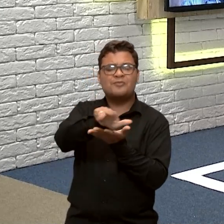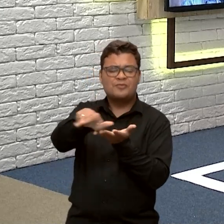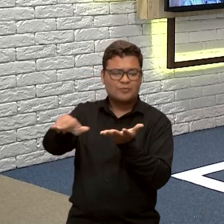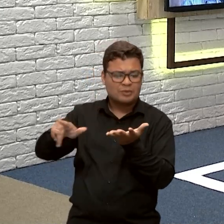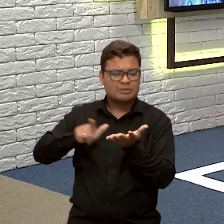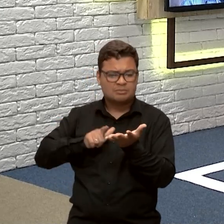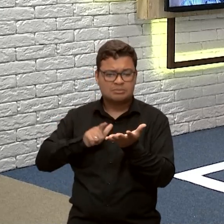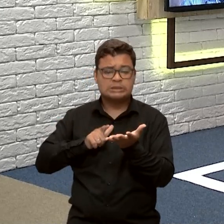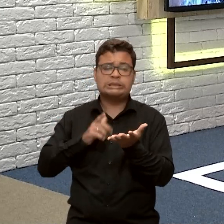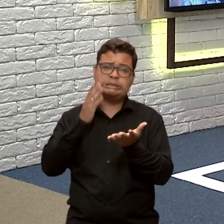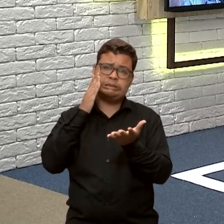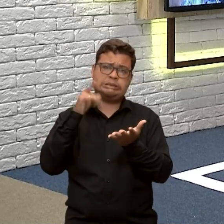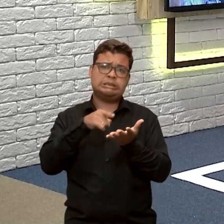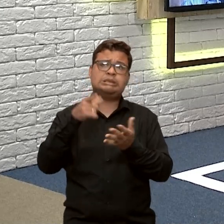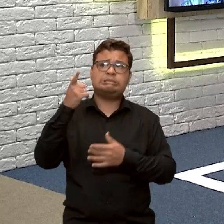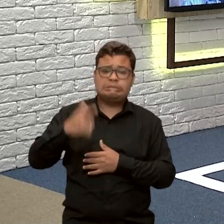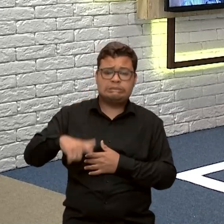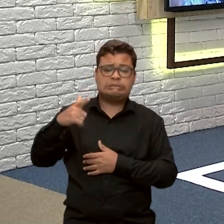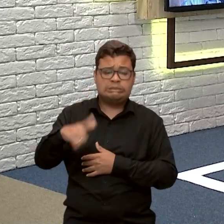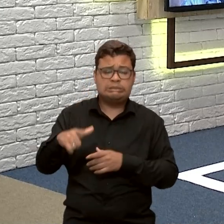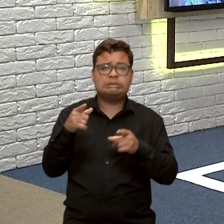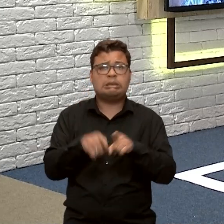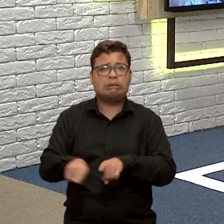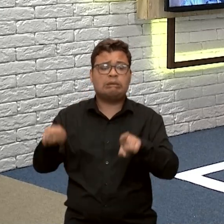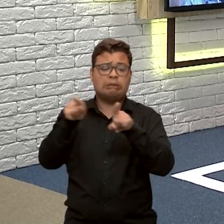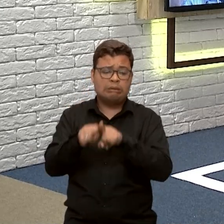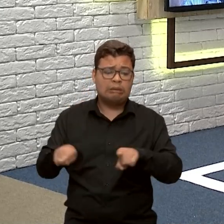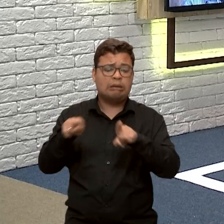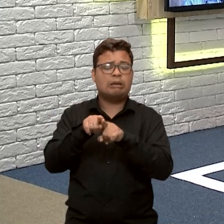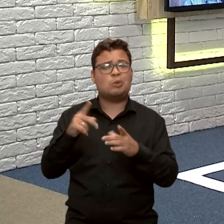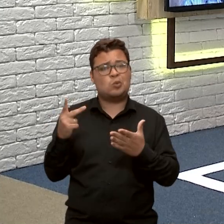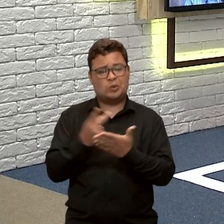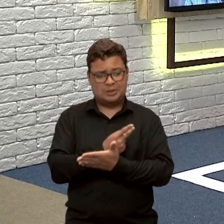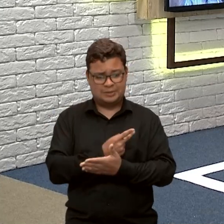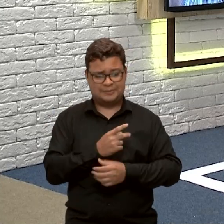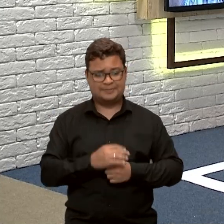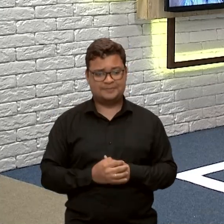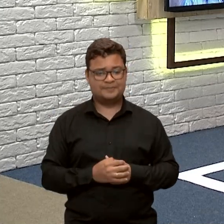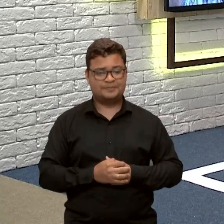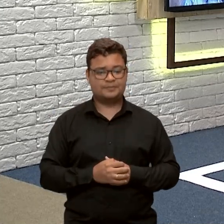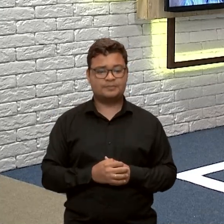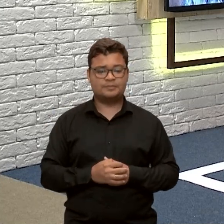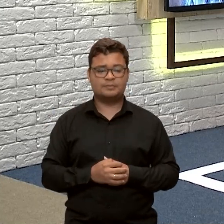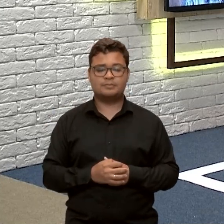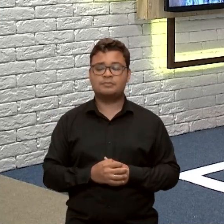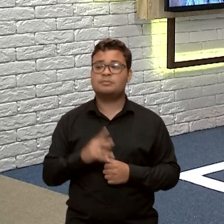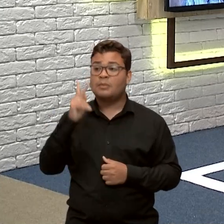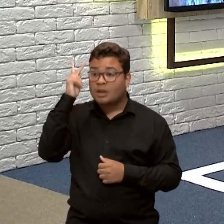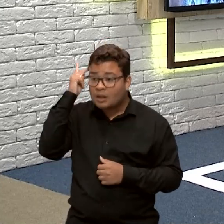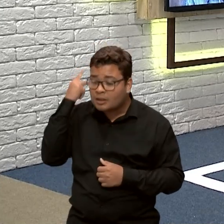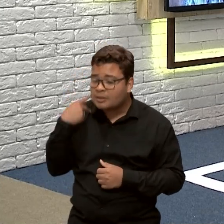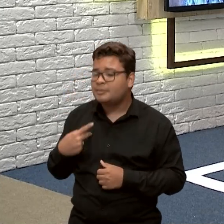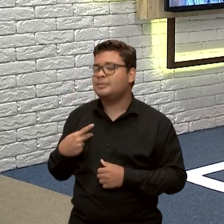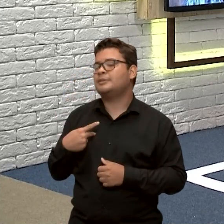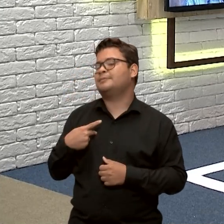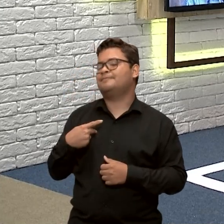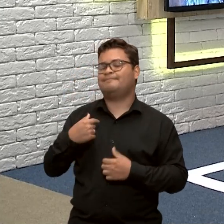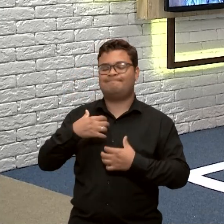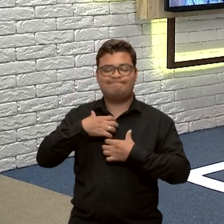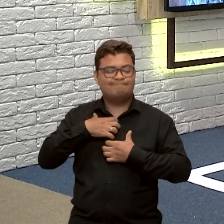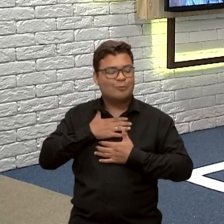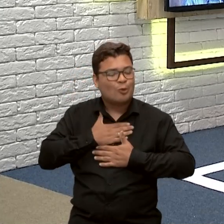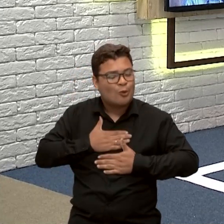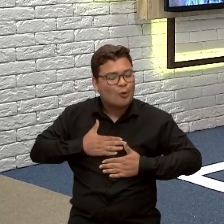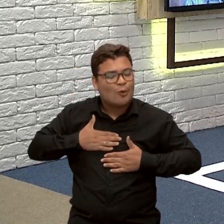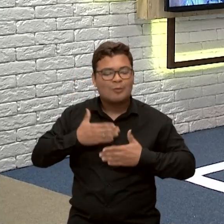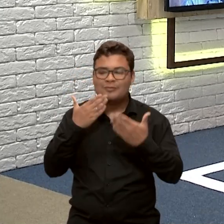mais uma vez por estar aqui com a gente. Professor João, nosso parceiro aqui da TV UFG, está sempre nos explicando, nos orientando